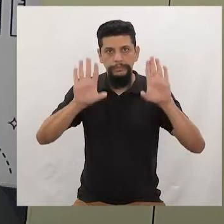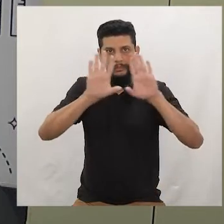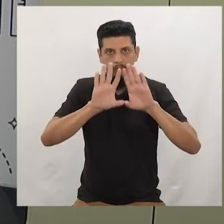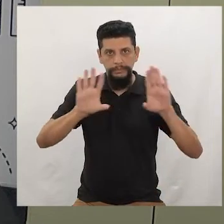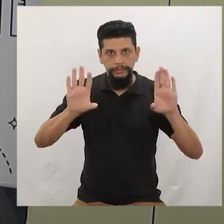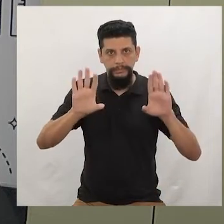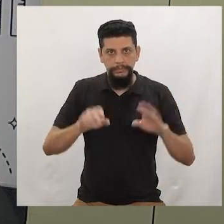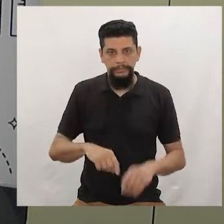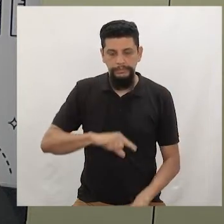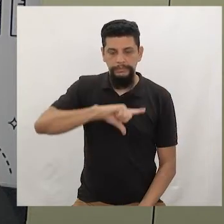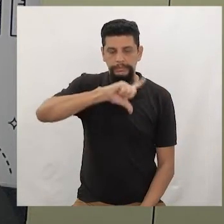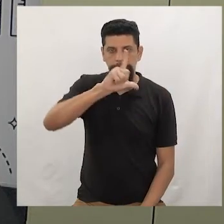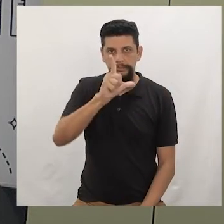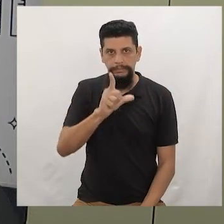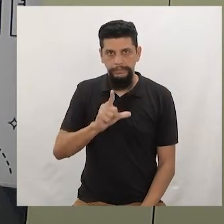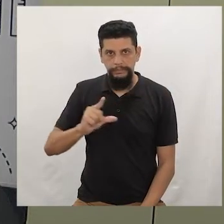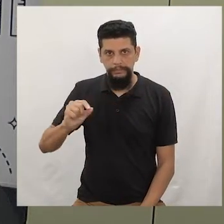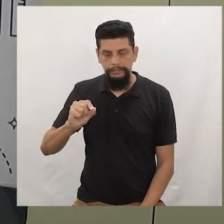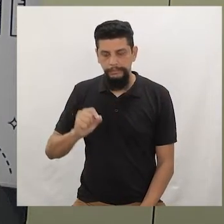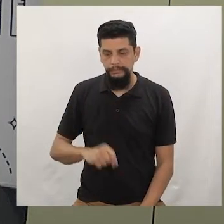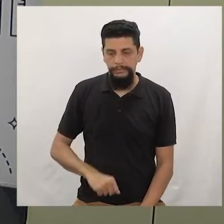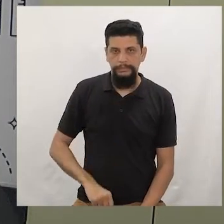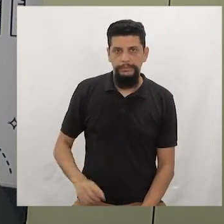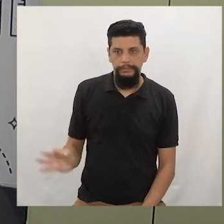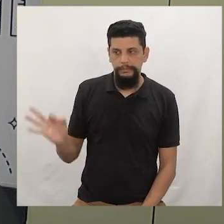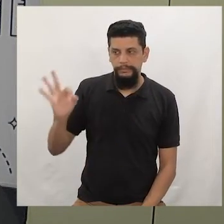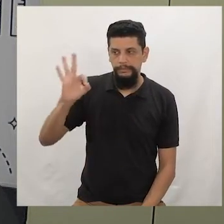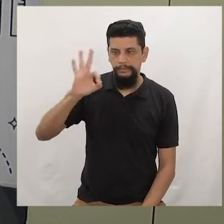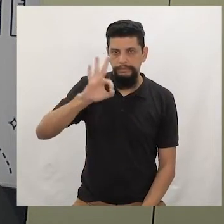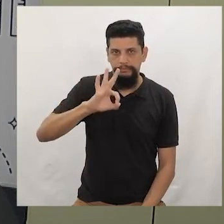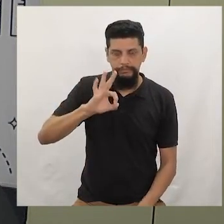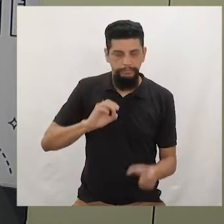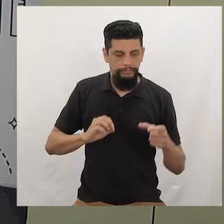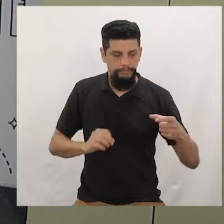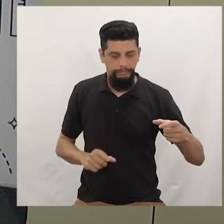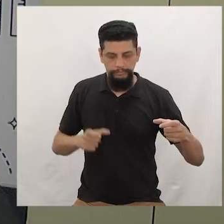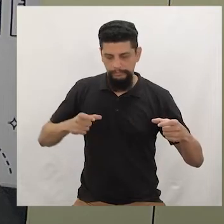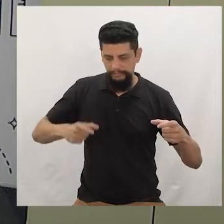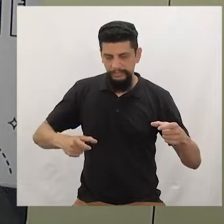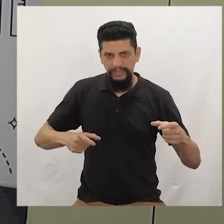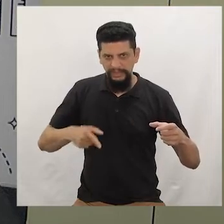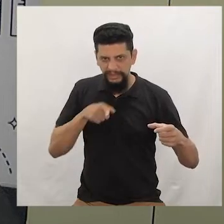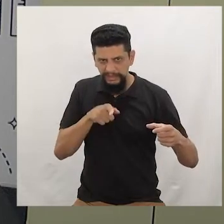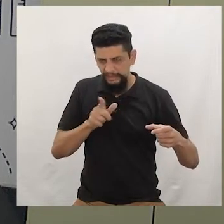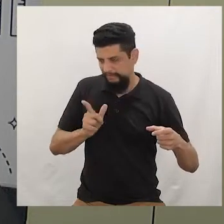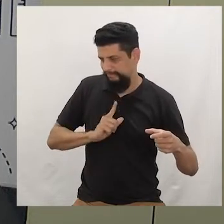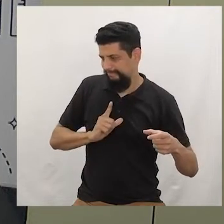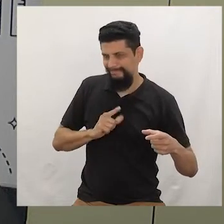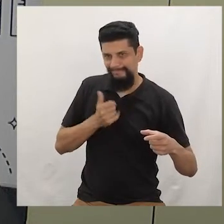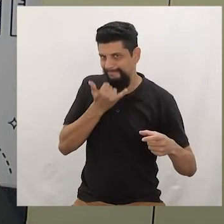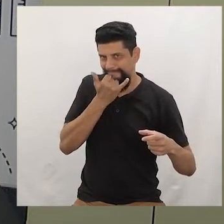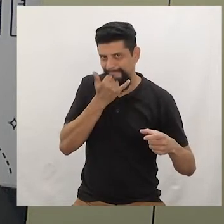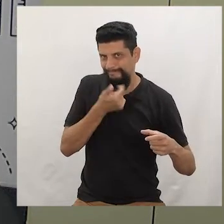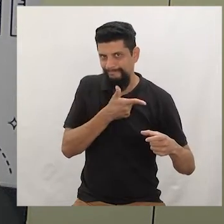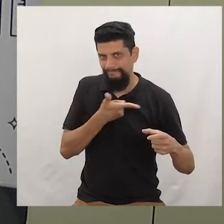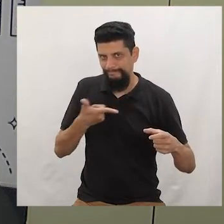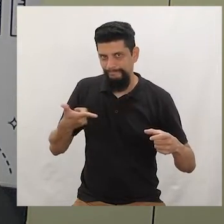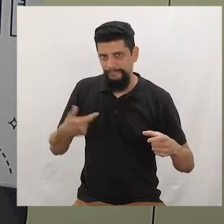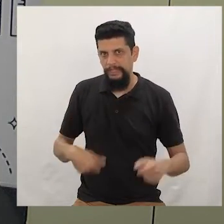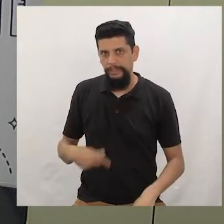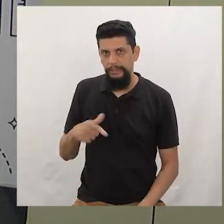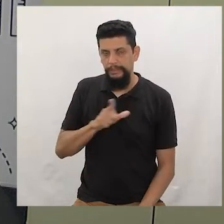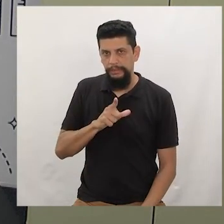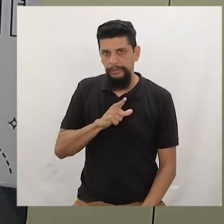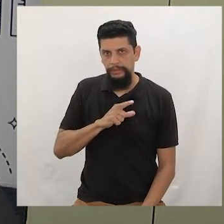Então, ficou lua lá na ponta e sol e nuvem aqui. Você tem algum? Eu tenho. Eu tenho a